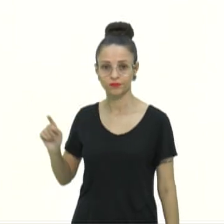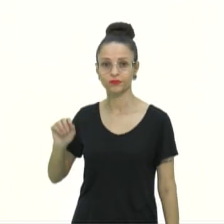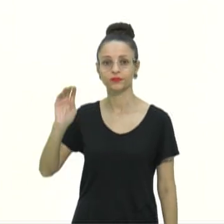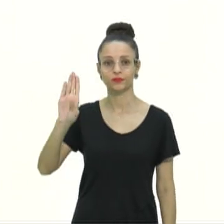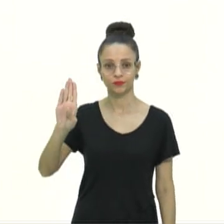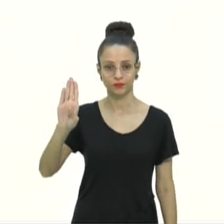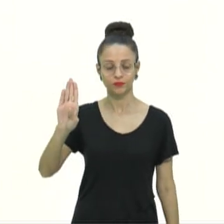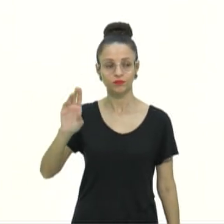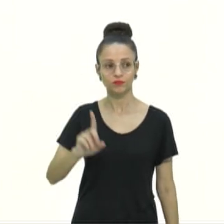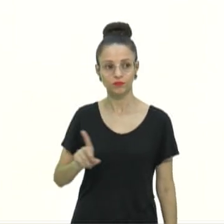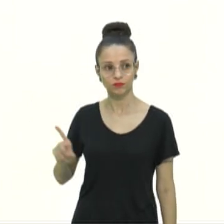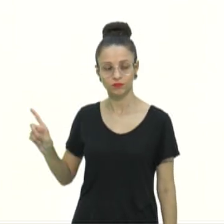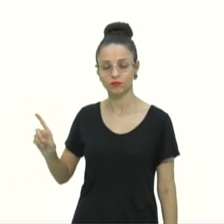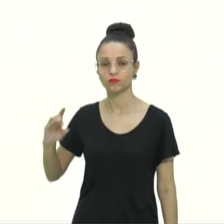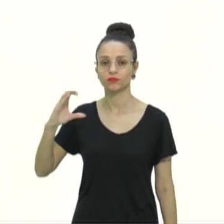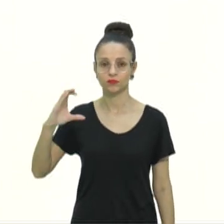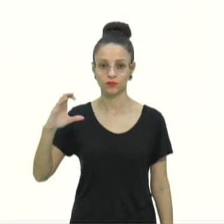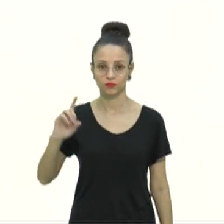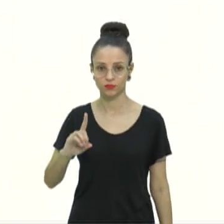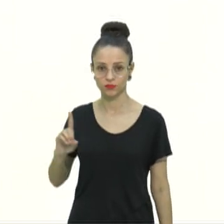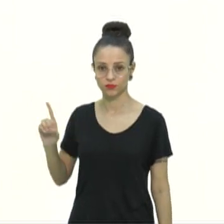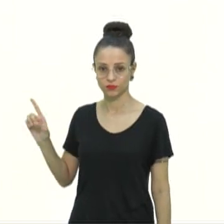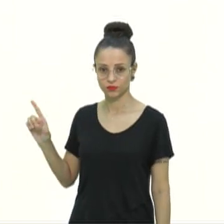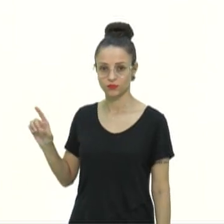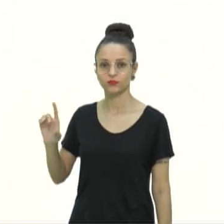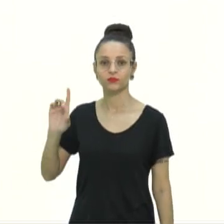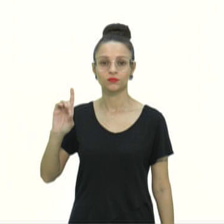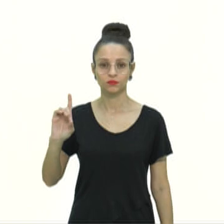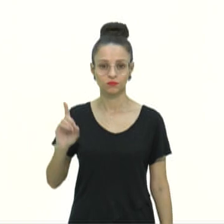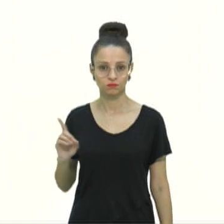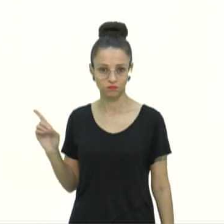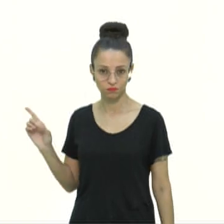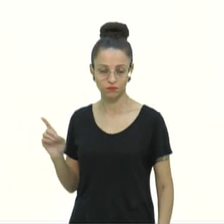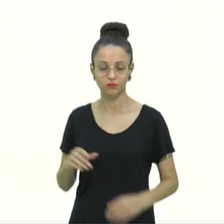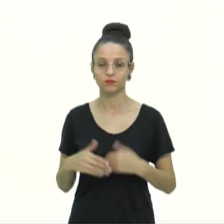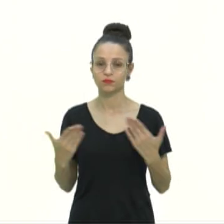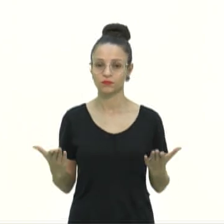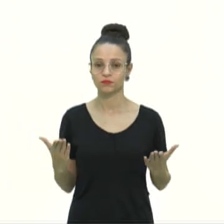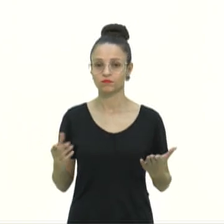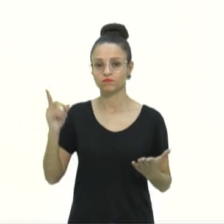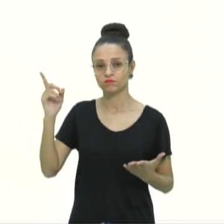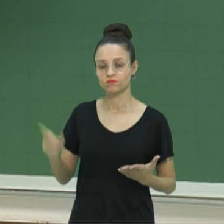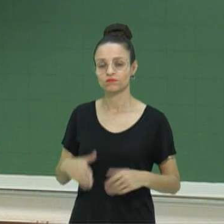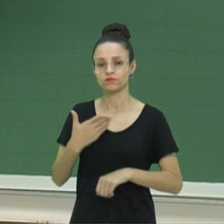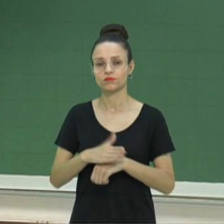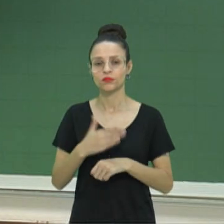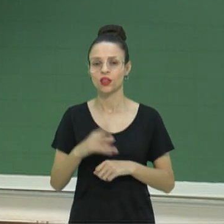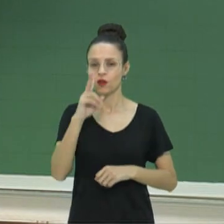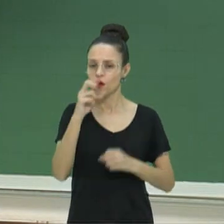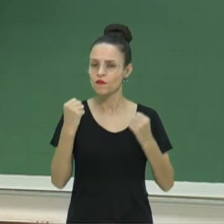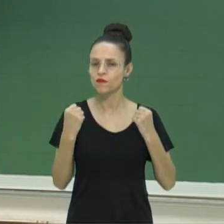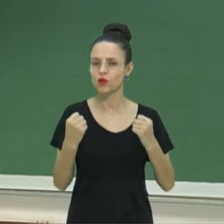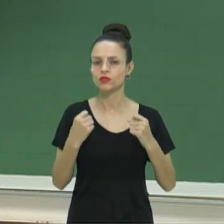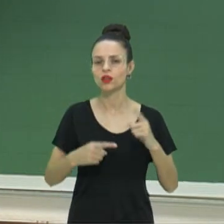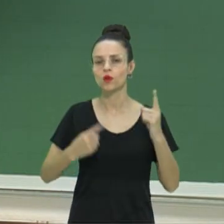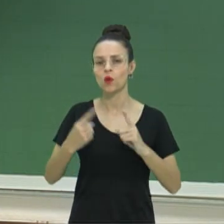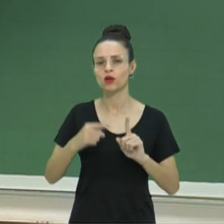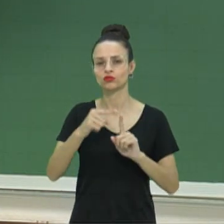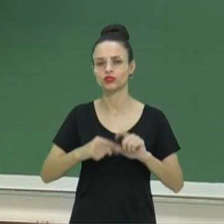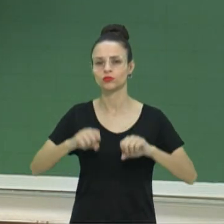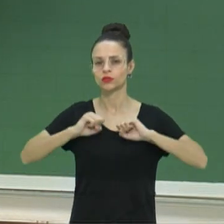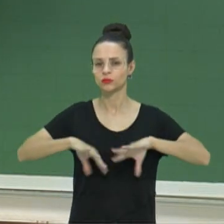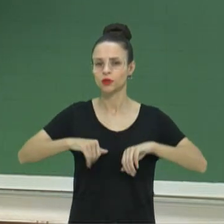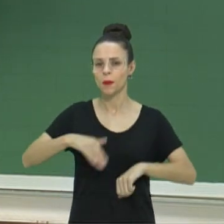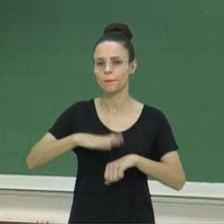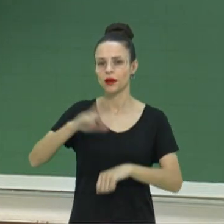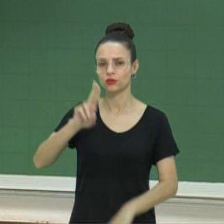hollowing, letra B, na letra C, o bracing, ou na letra D, stomach vacuum. Então, nos treinos de força, qual é o estilo mais usado? Vamos ter